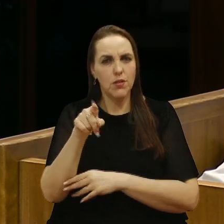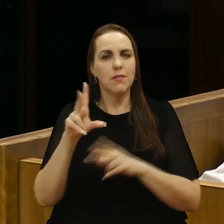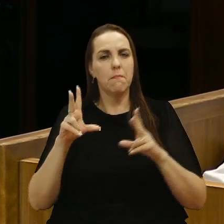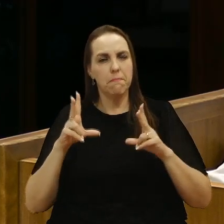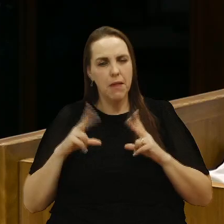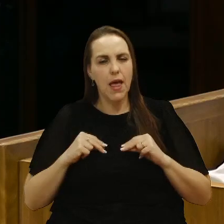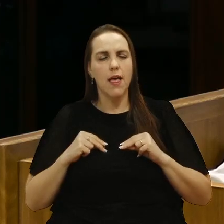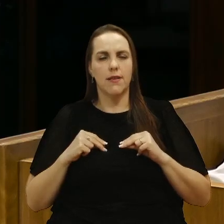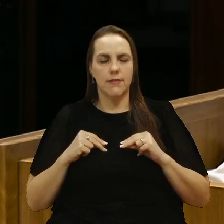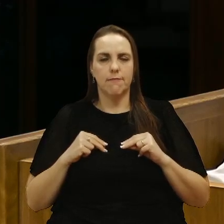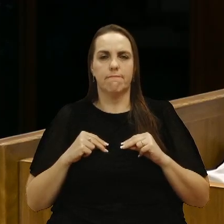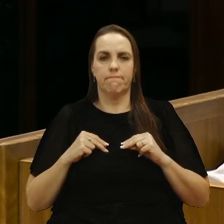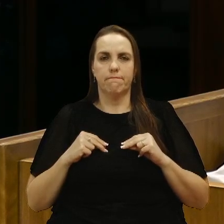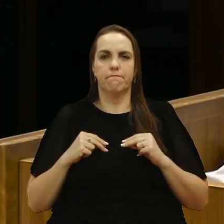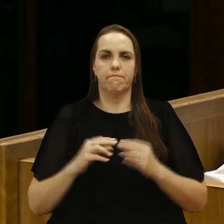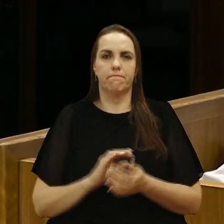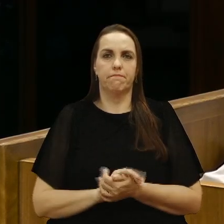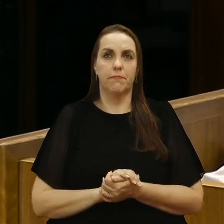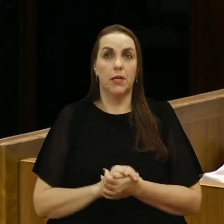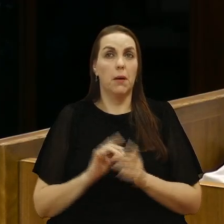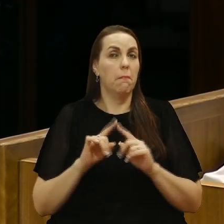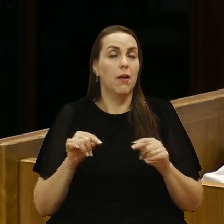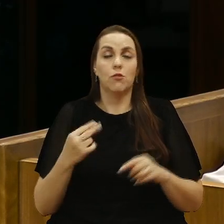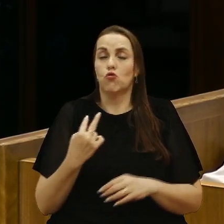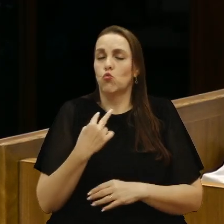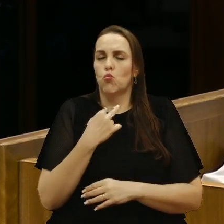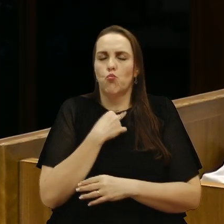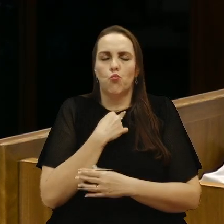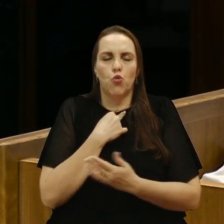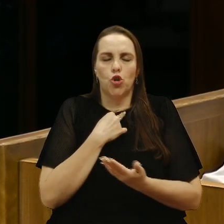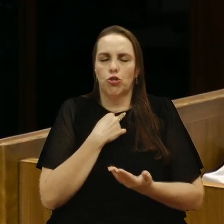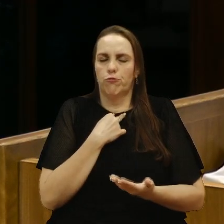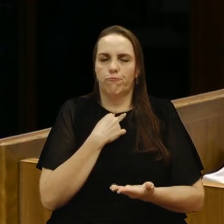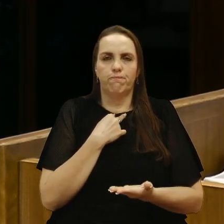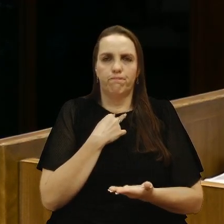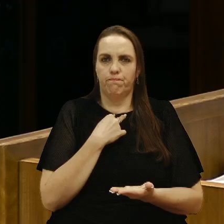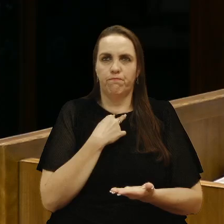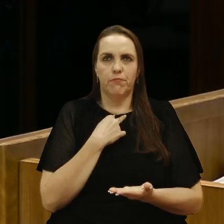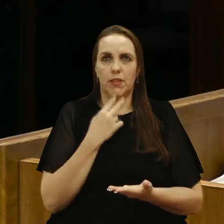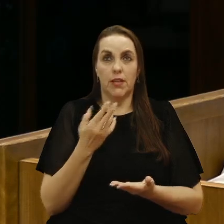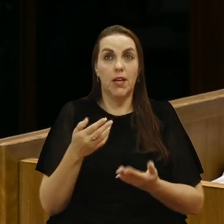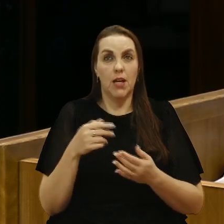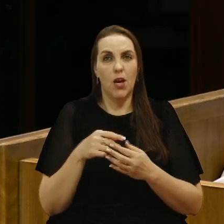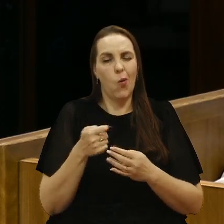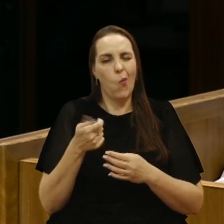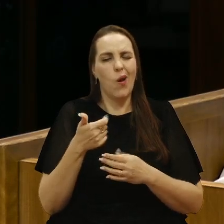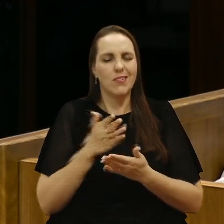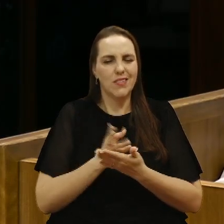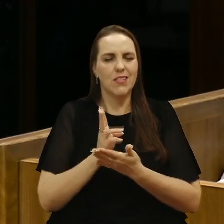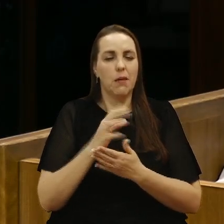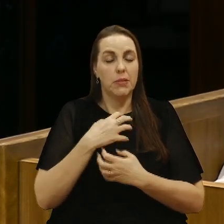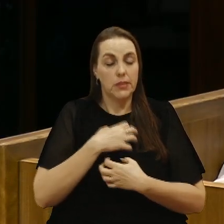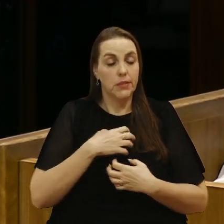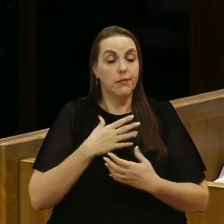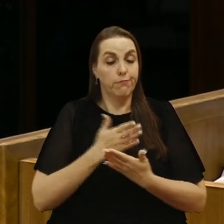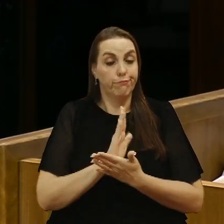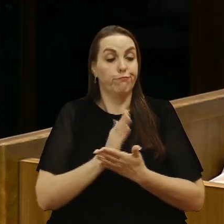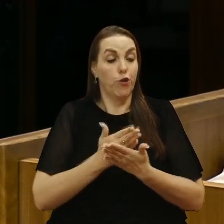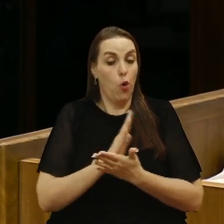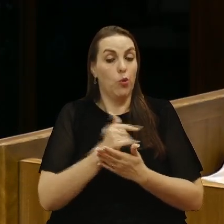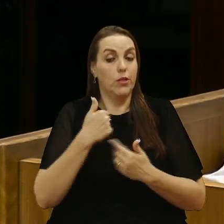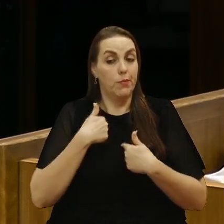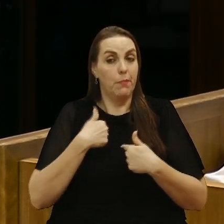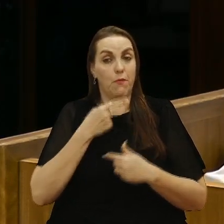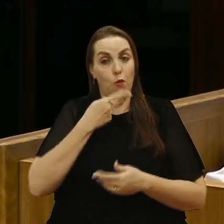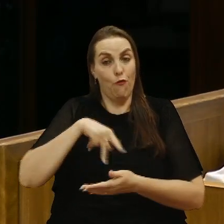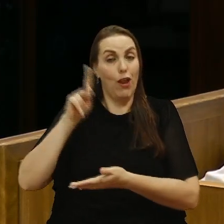merecem. Mas eu não posso, e aqui quase sempre me incomodo por falar a verdade, né, presidente?